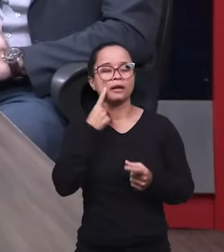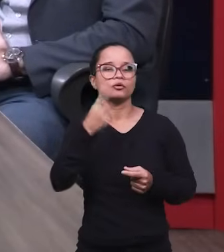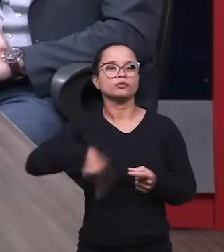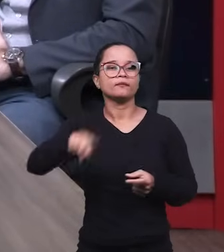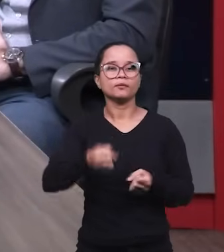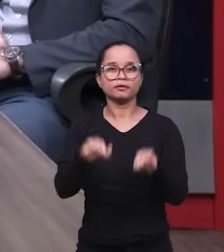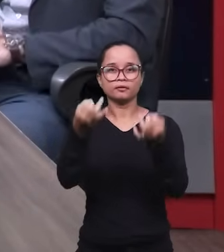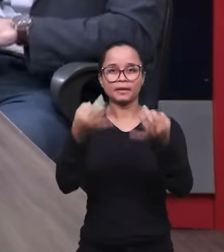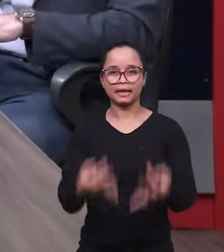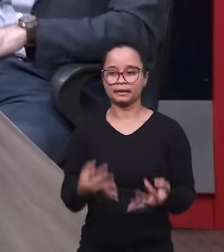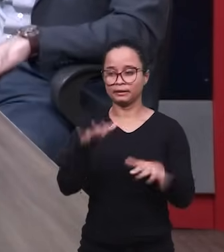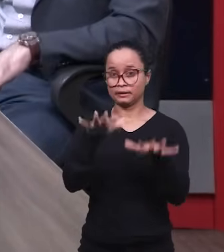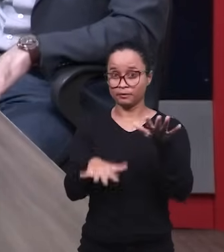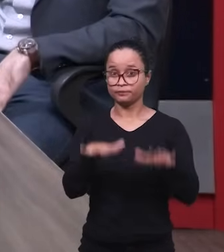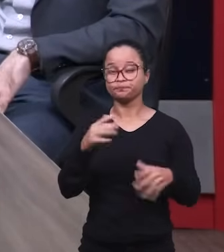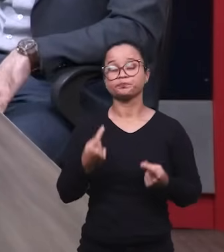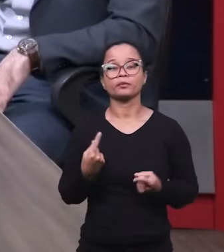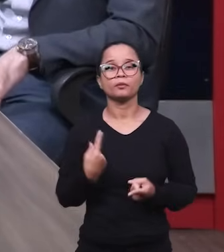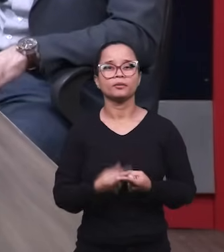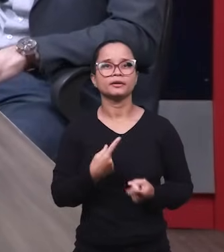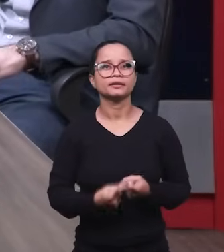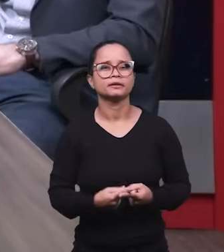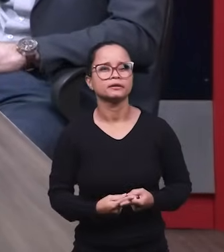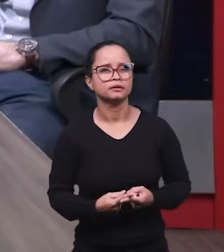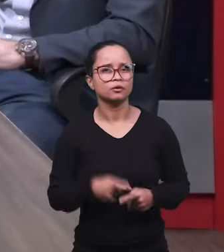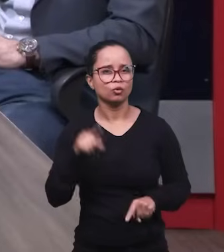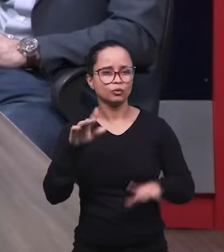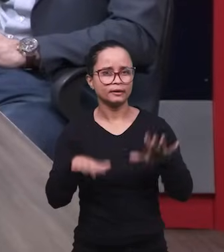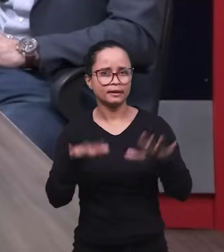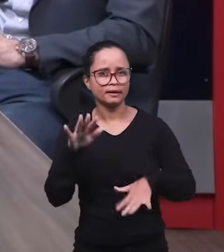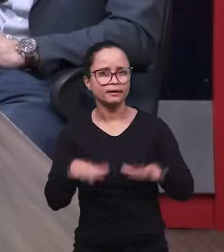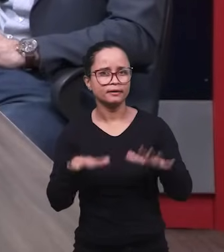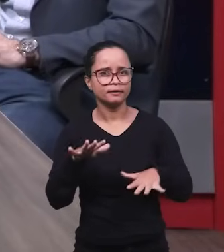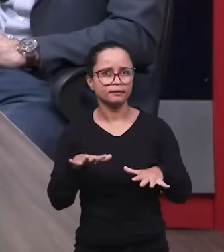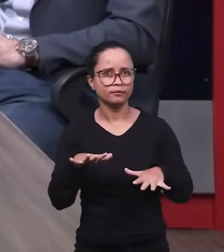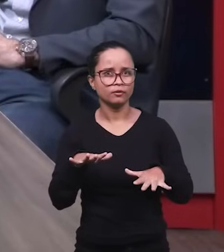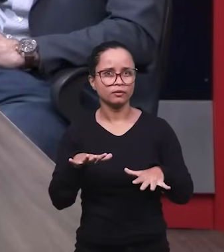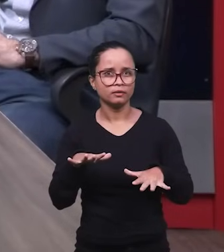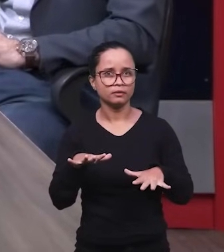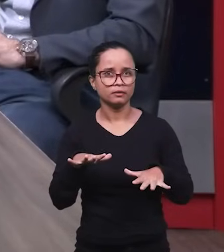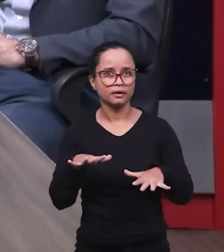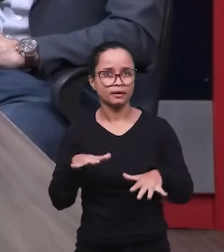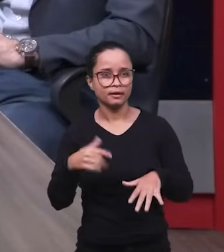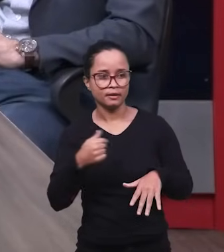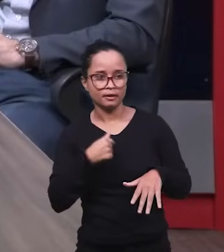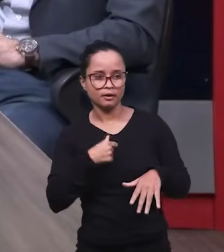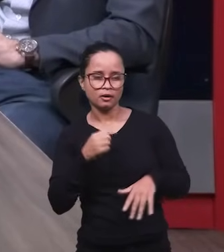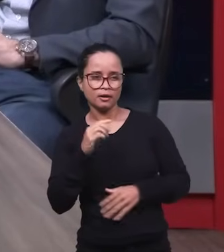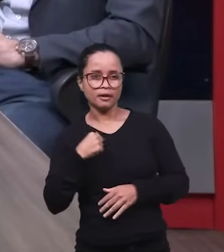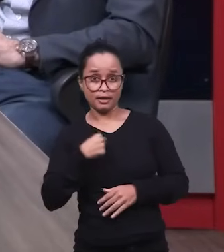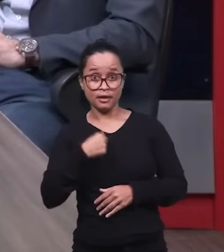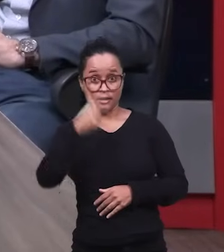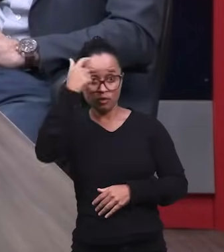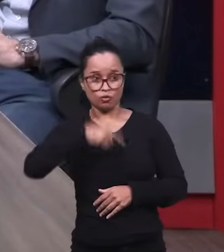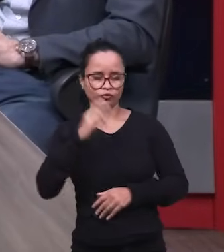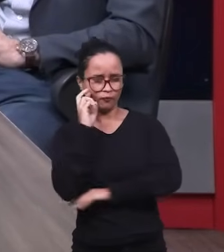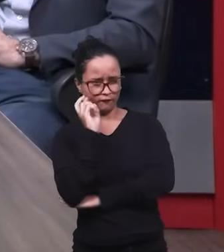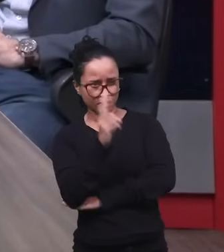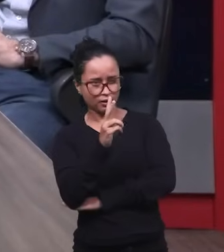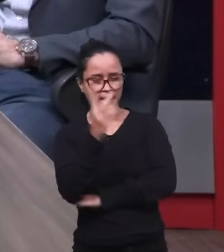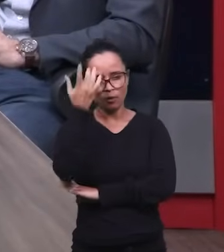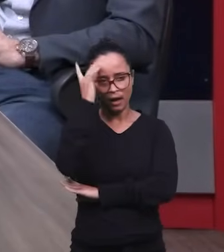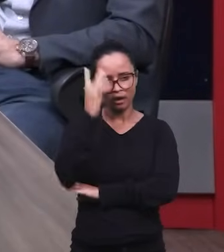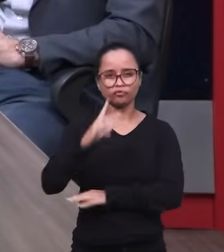né, que no começo aqui, que o tempo ele passa dependente do observador. Eu posso achar o tempo mais